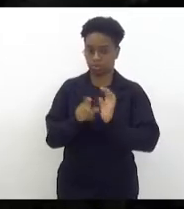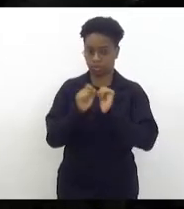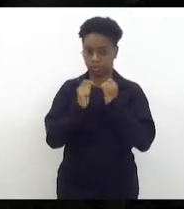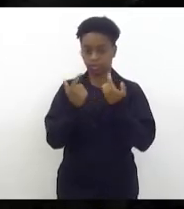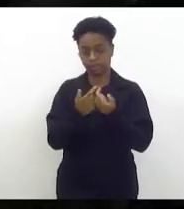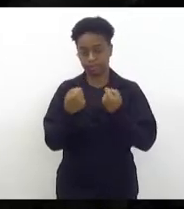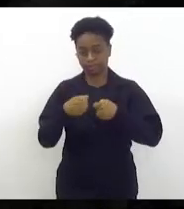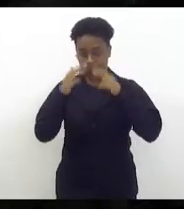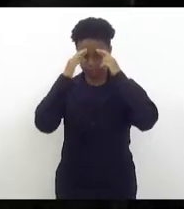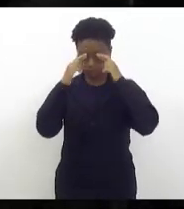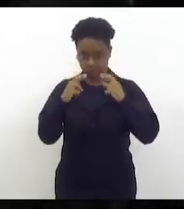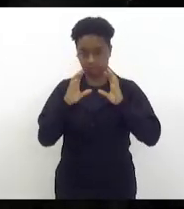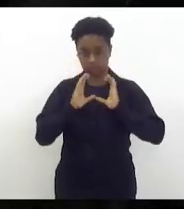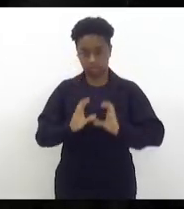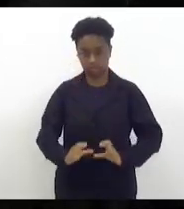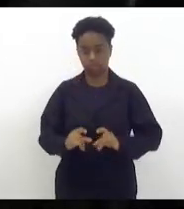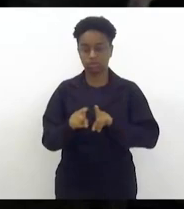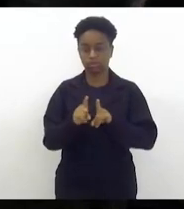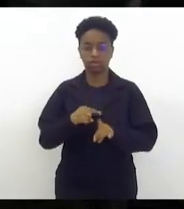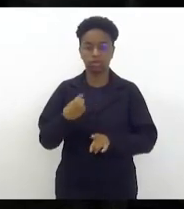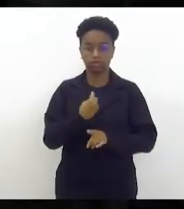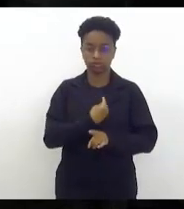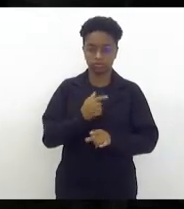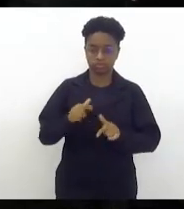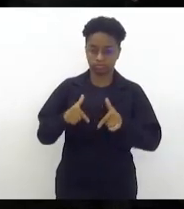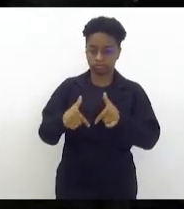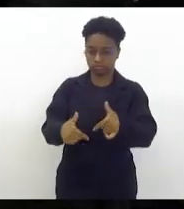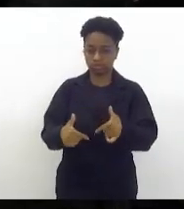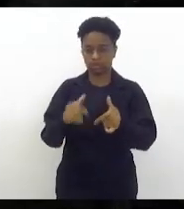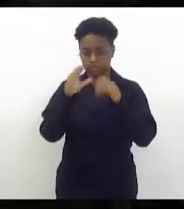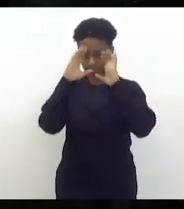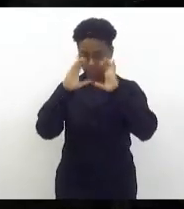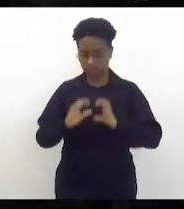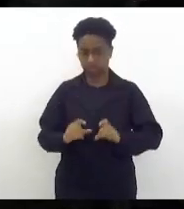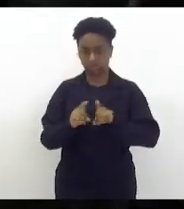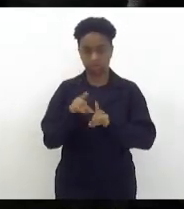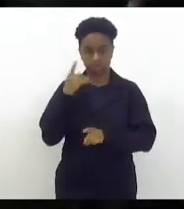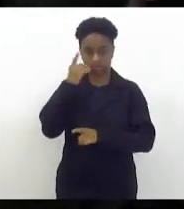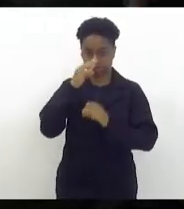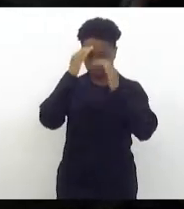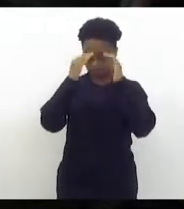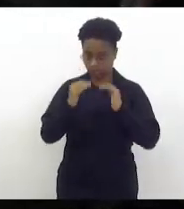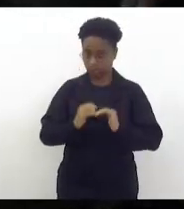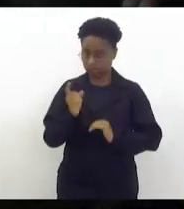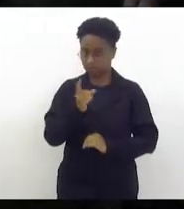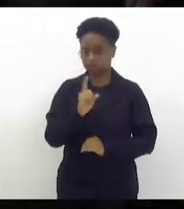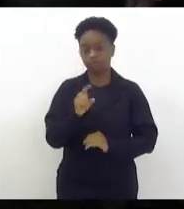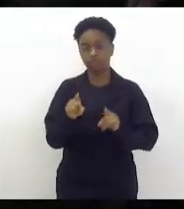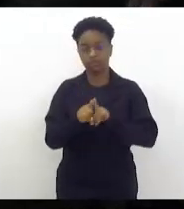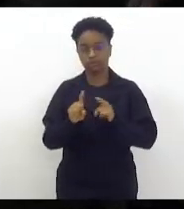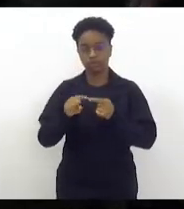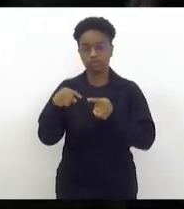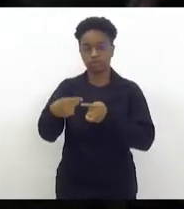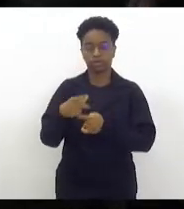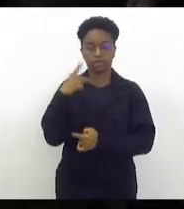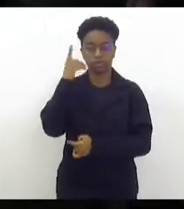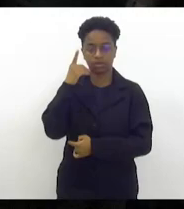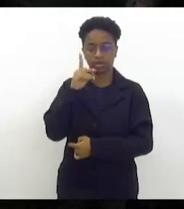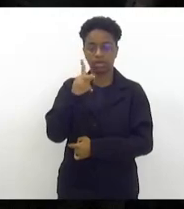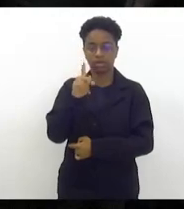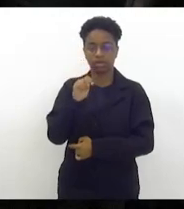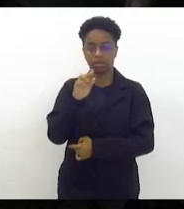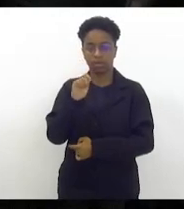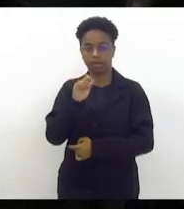cidadão. E nós, ali, na qualidade de cidadão e na qualidade de deputado estadual, desrespeitaram. Na sequência, o deputado Poubel questionou qual